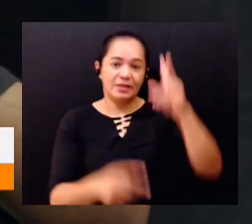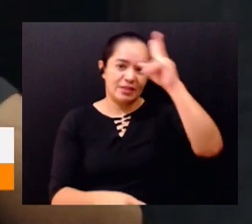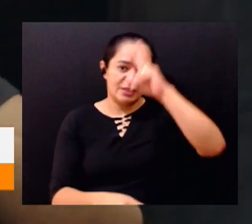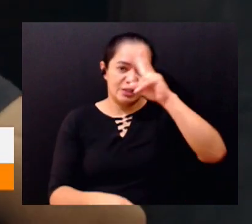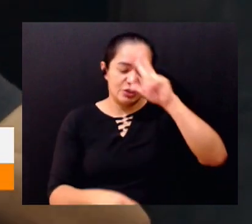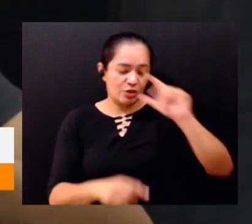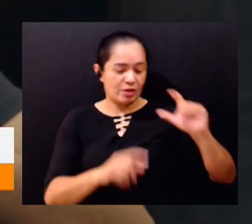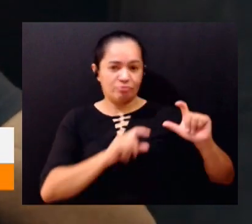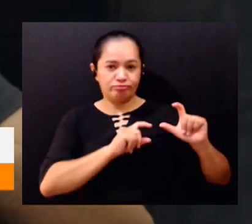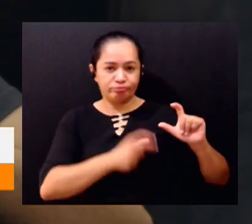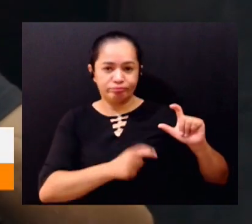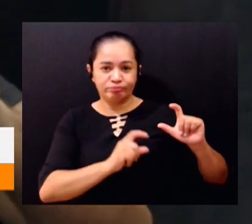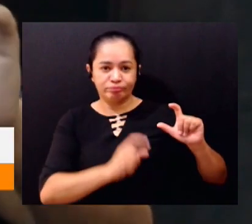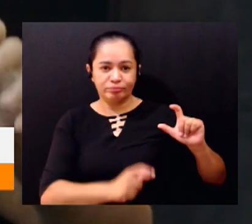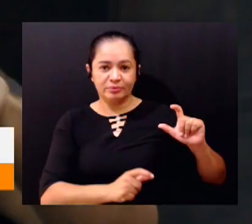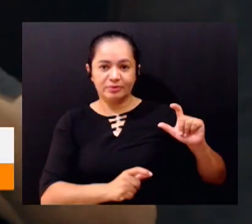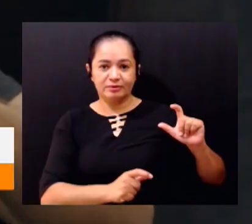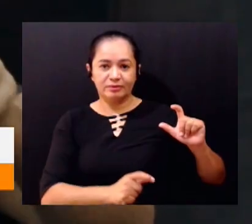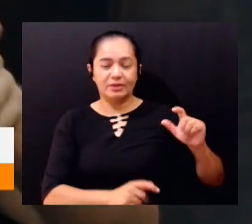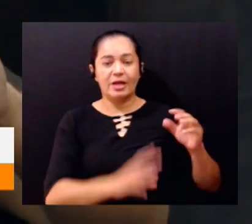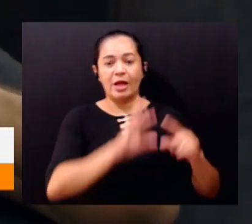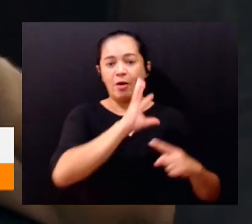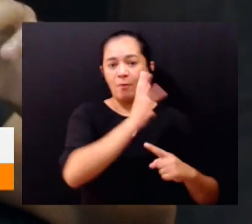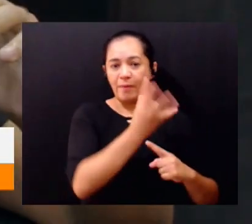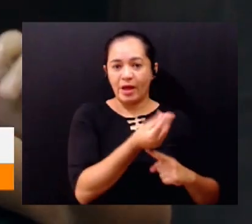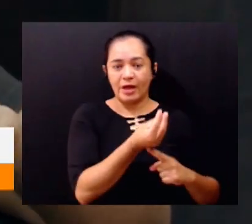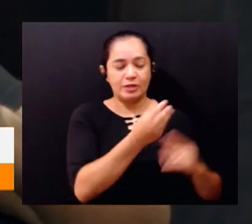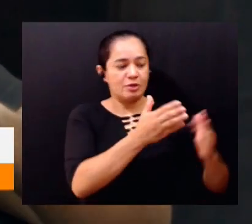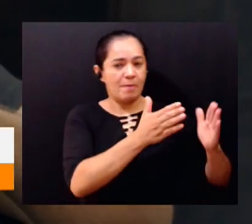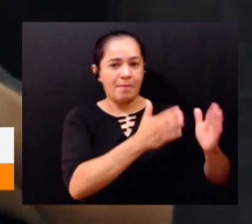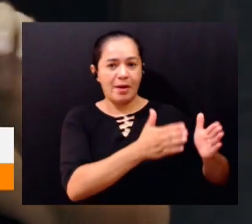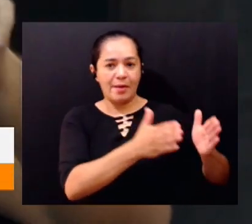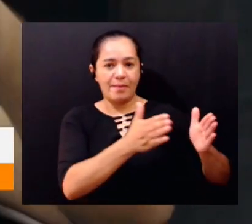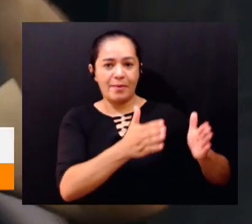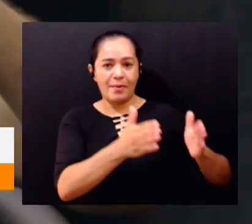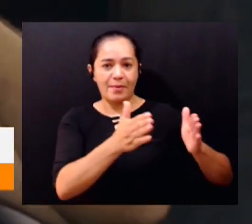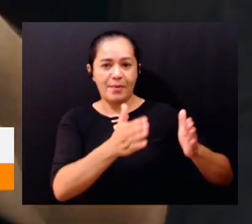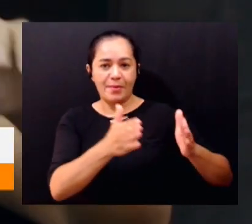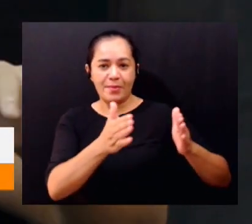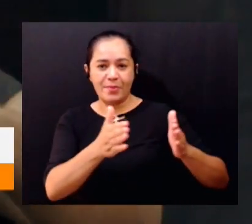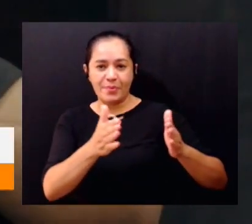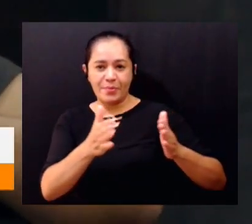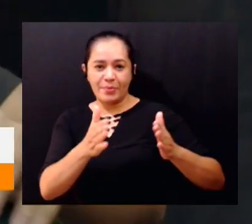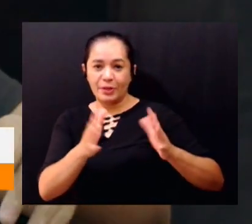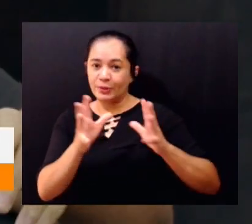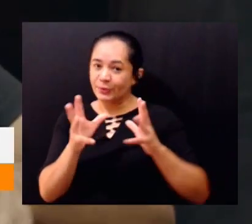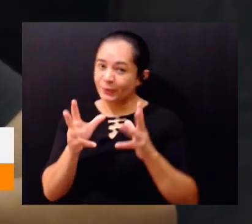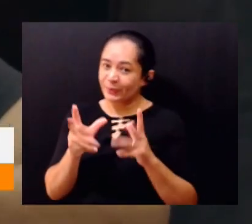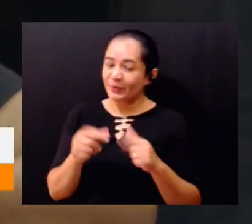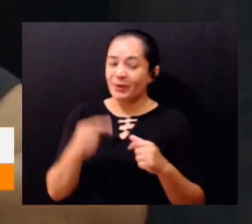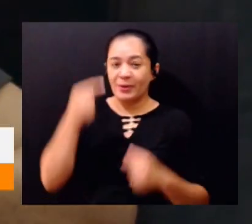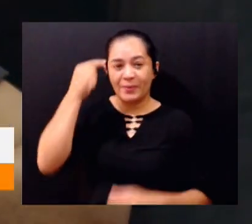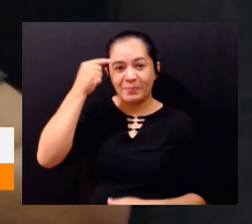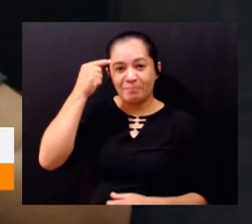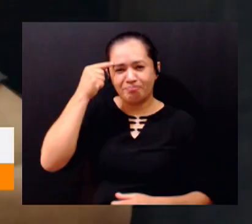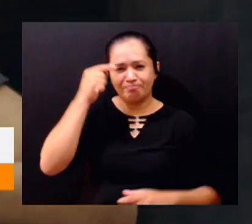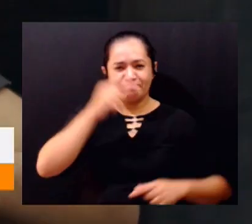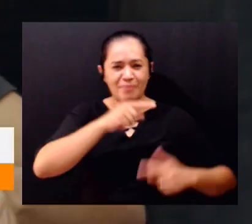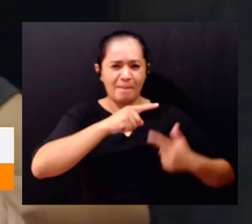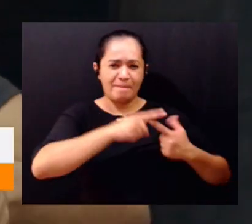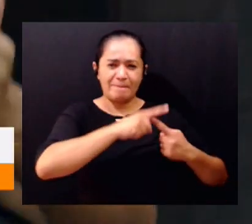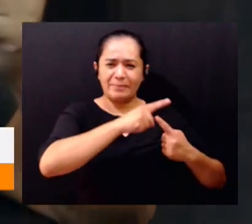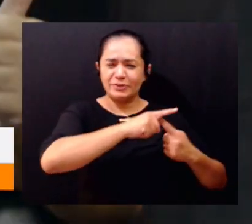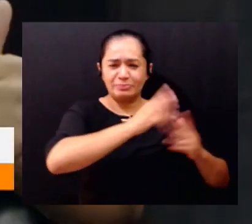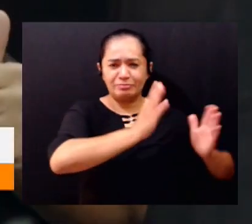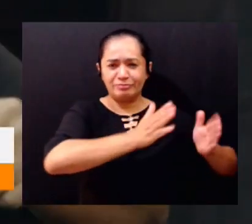arte sequencial, e aí você tem que pensar anatomia, ponto de fuga, perspectiva para cenário. Sempre foi meu calcanhar de Aquiles